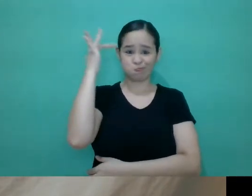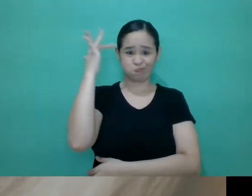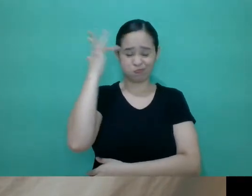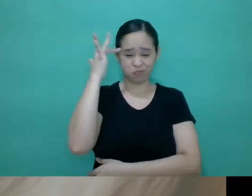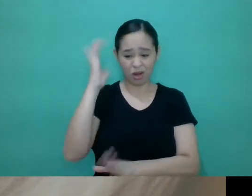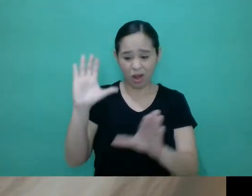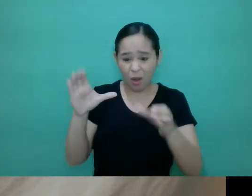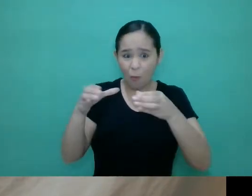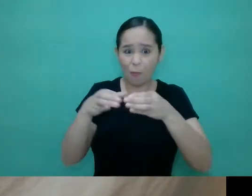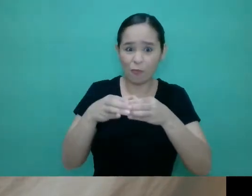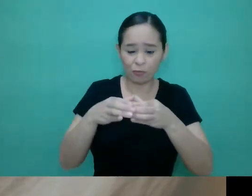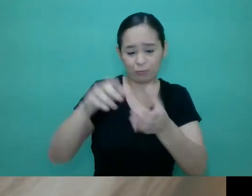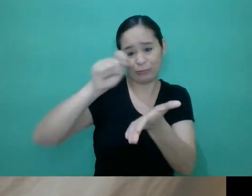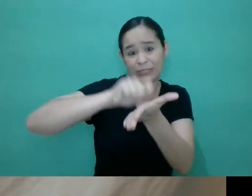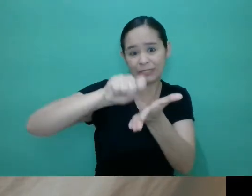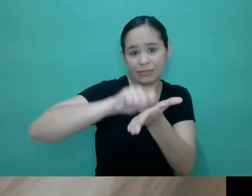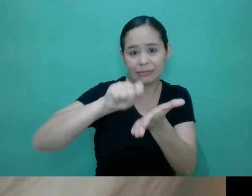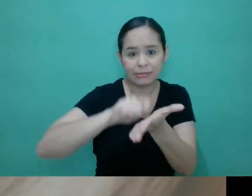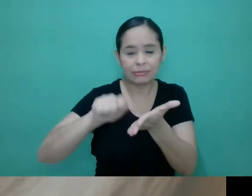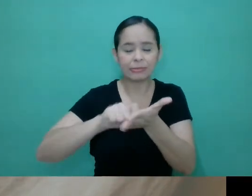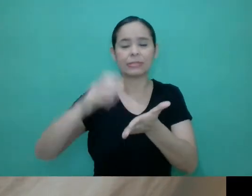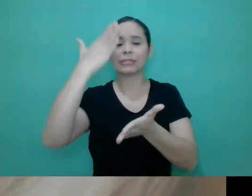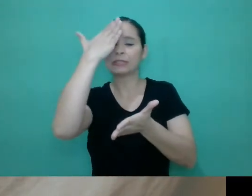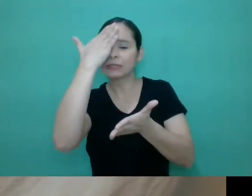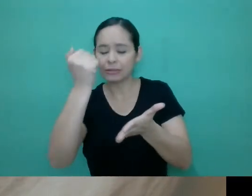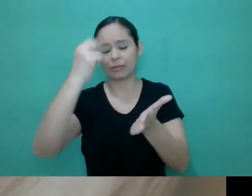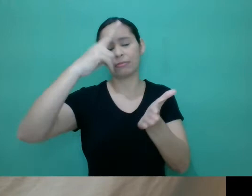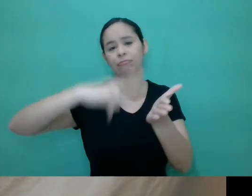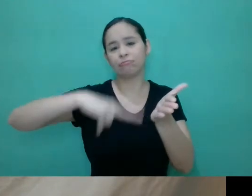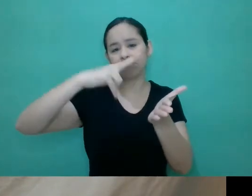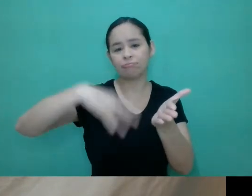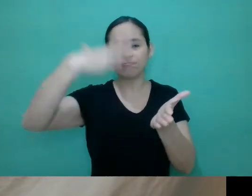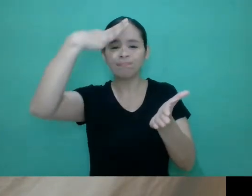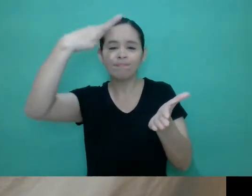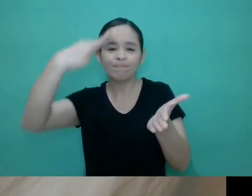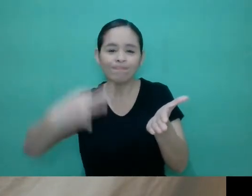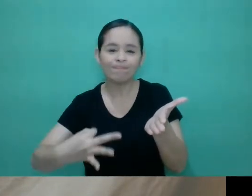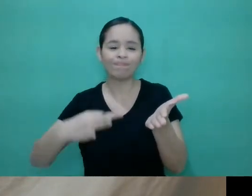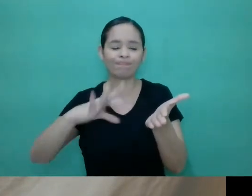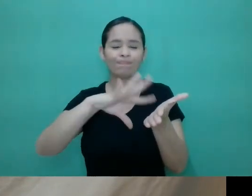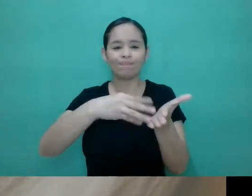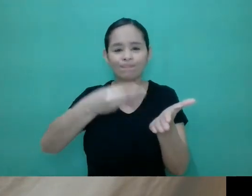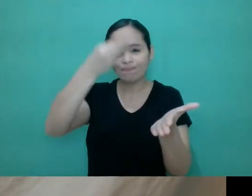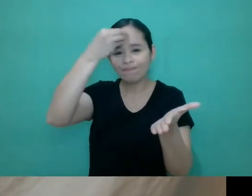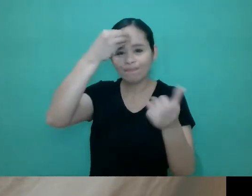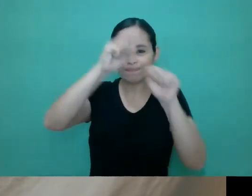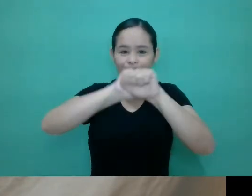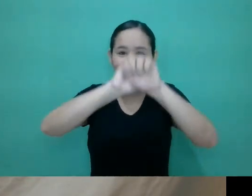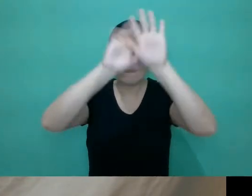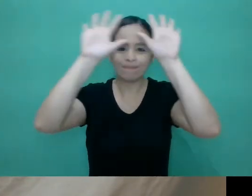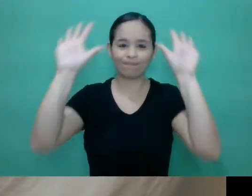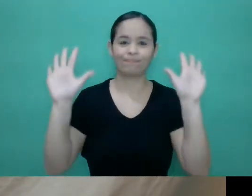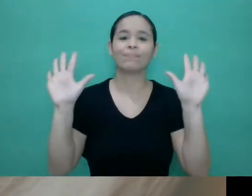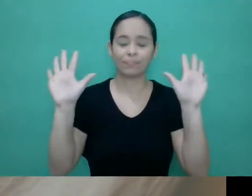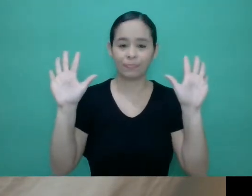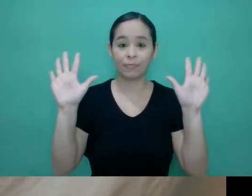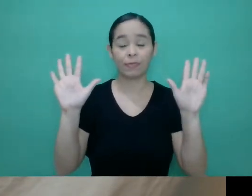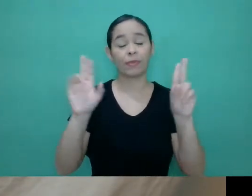determinada parte da população que sabe ler e interpretar o texto, né? E